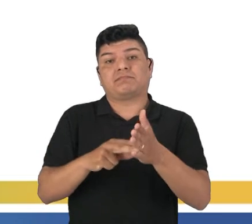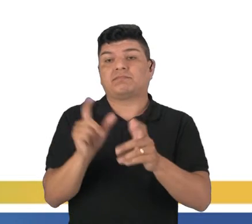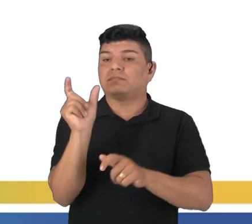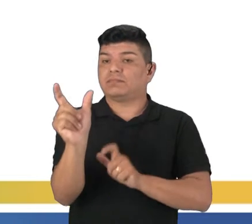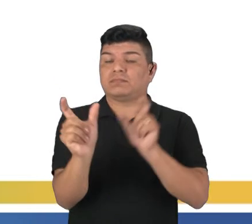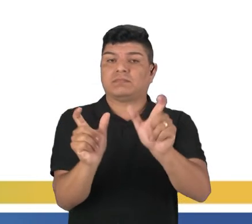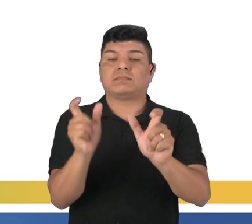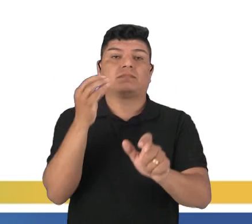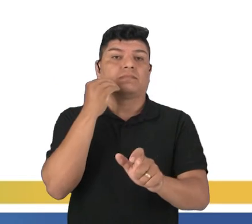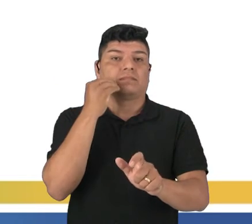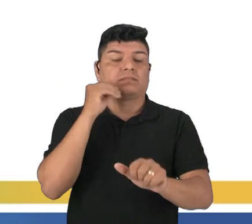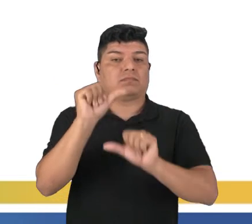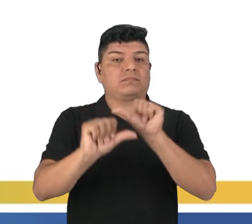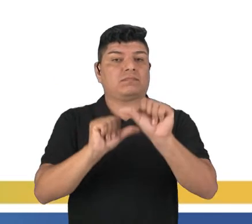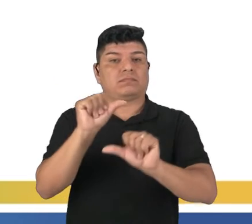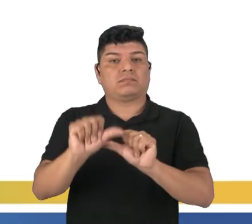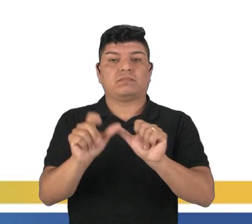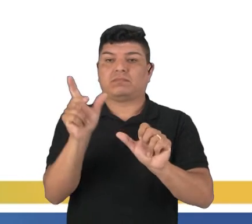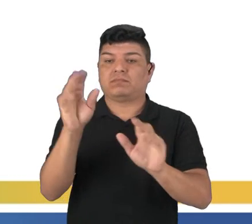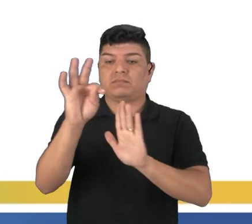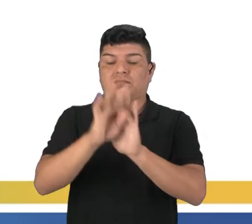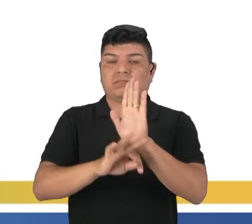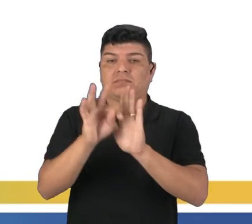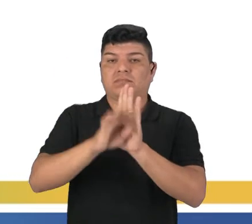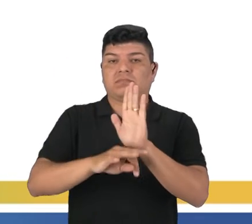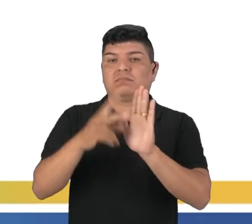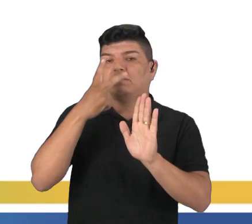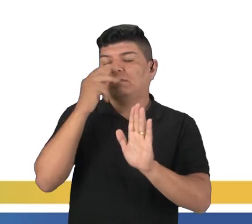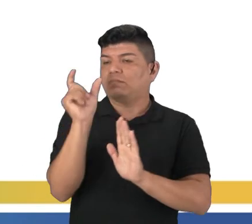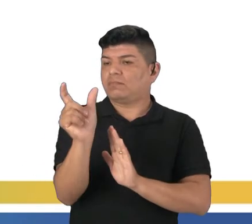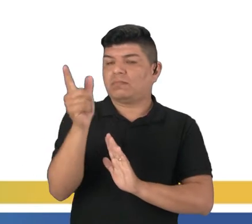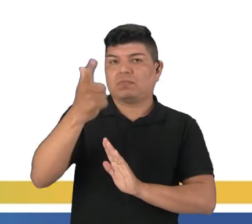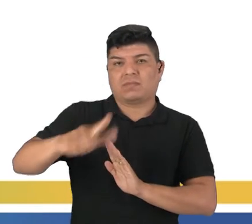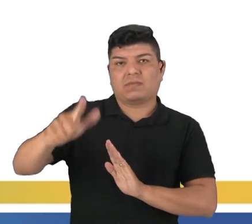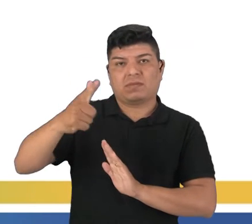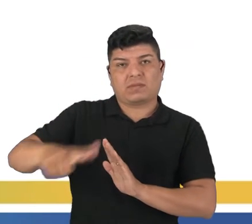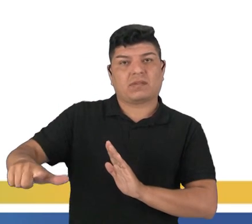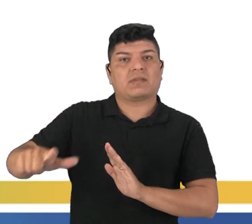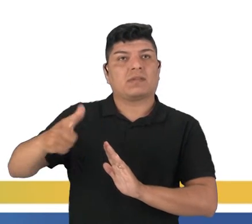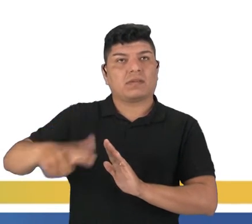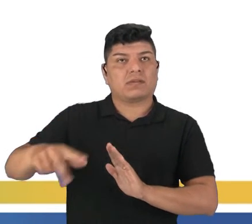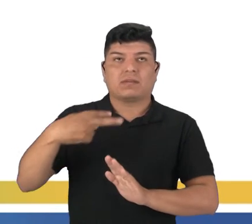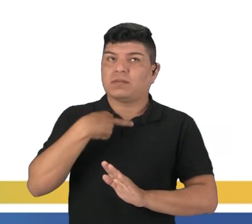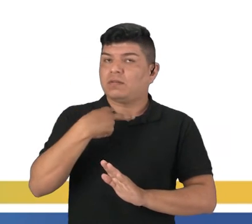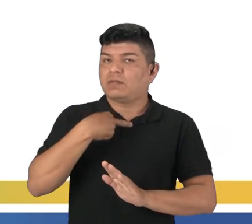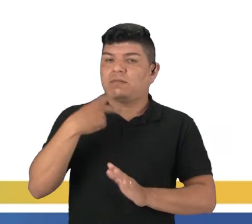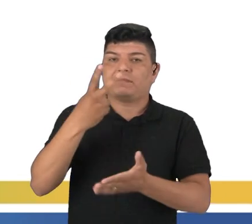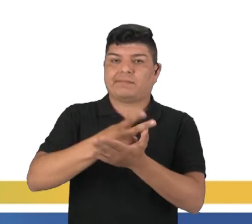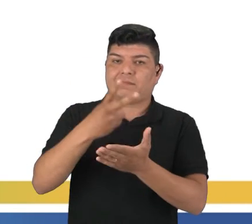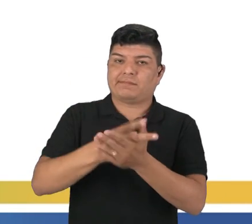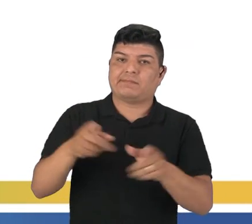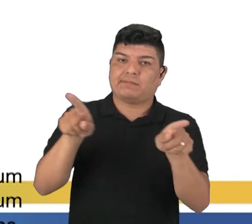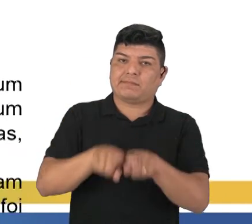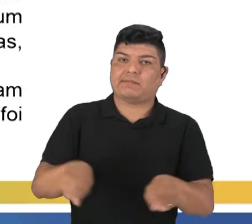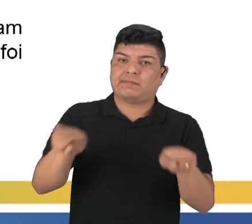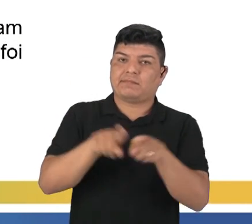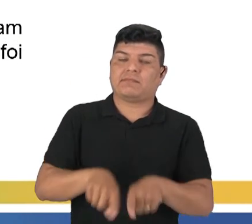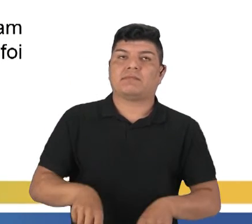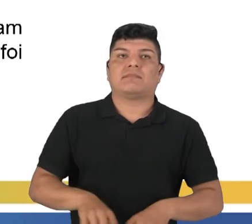tentar mudar ali e não tornar o texto muito repetitivo, né? Sempre falando a mesma coisa,